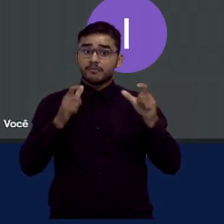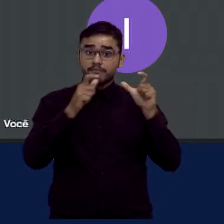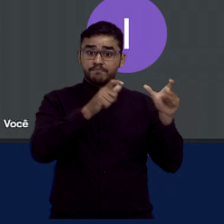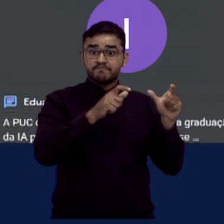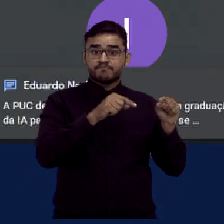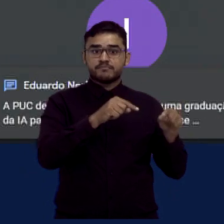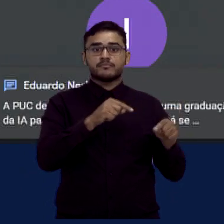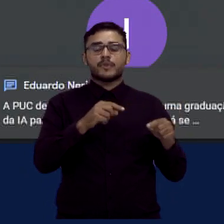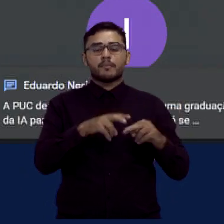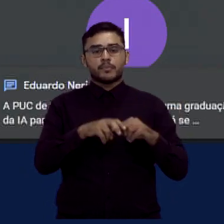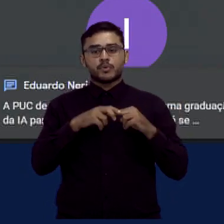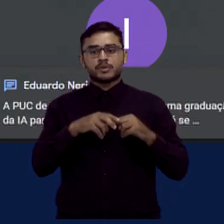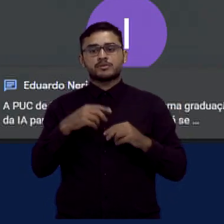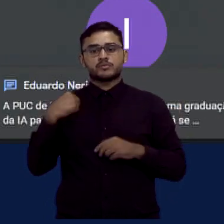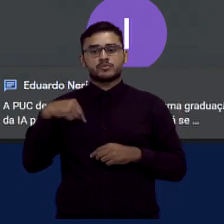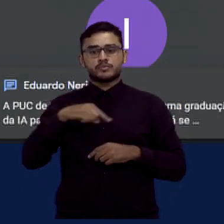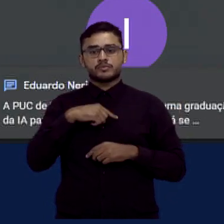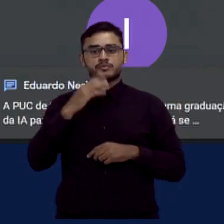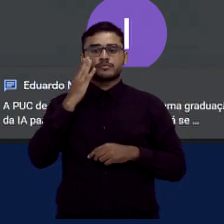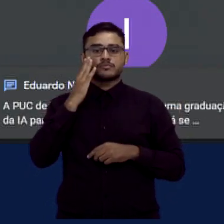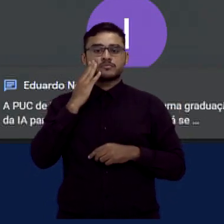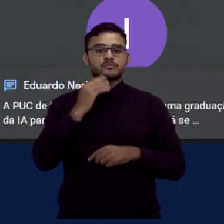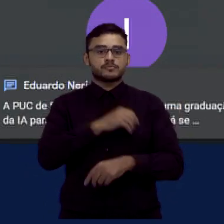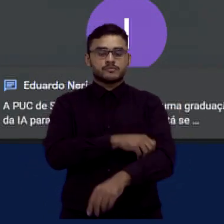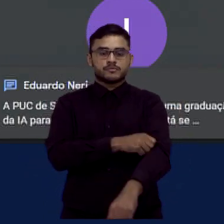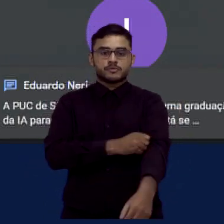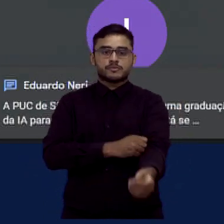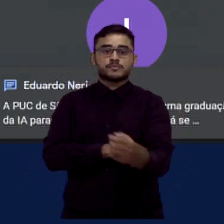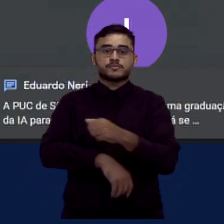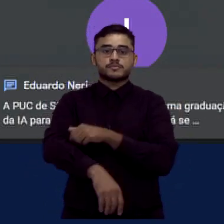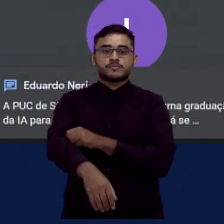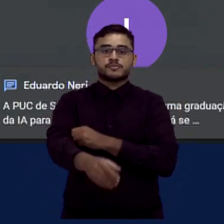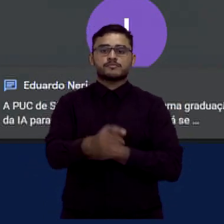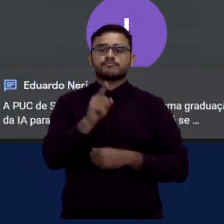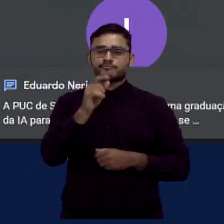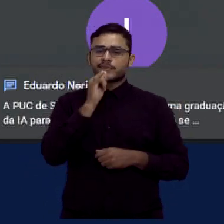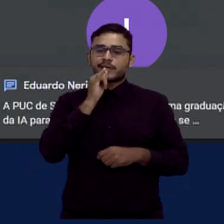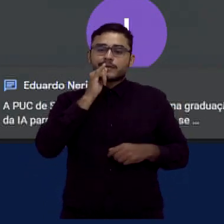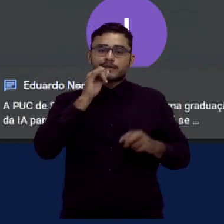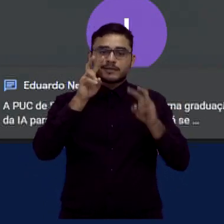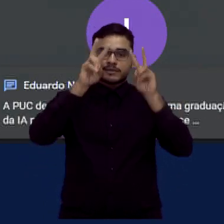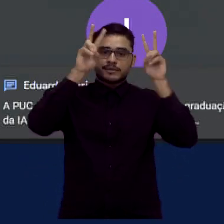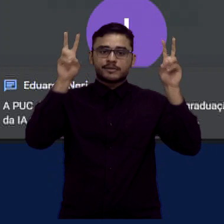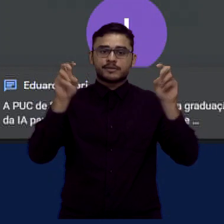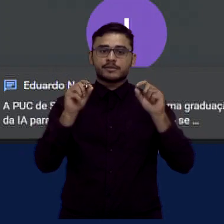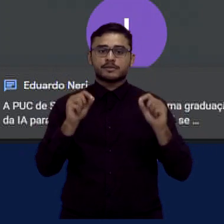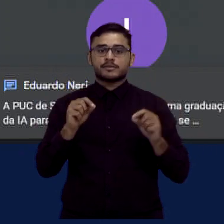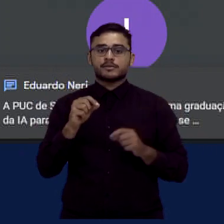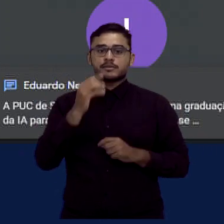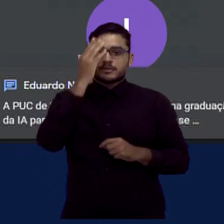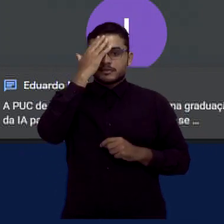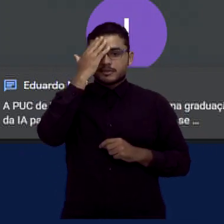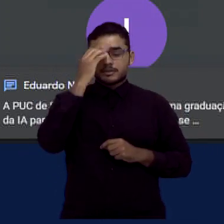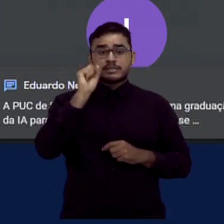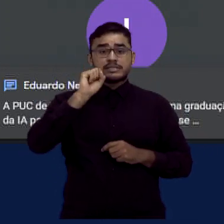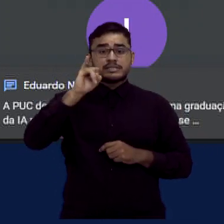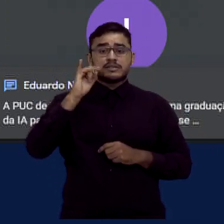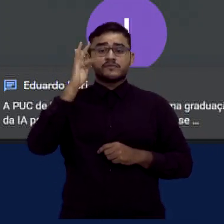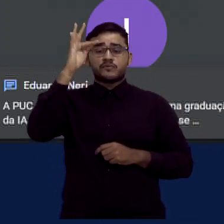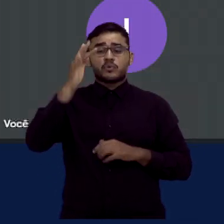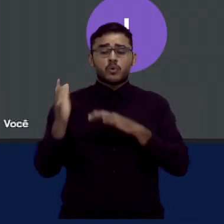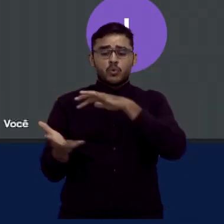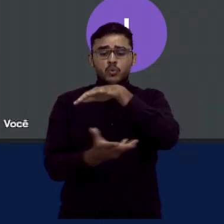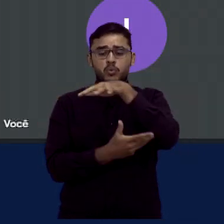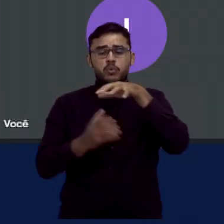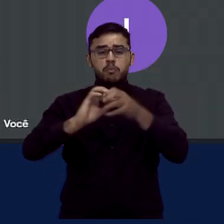Sabe? E eu acho que a gente tem... Eu gosto muito de dar o exemplo do apocalipse. Quando o apocalipse acontecer, a primeira coisa que vai rodar é